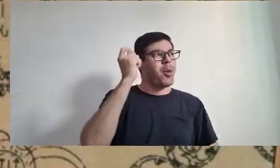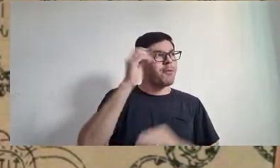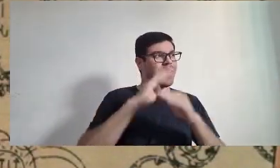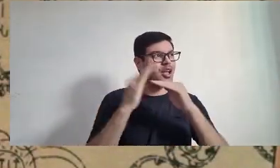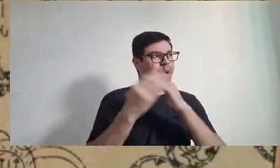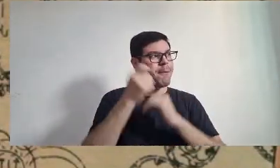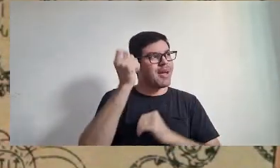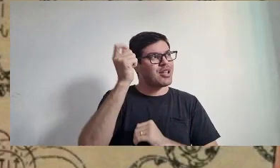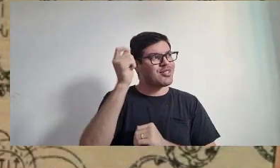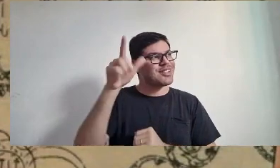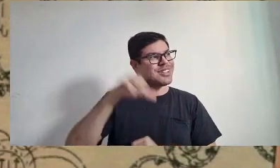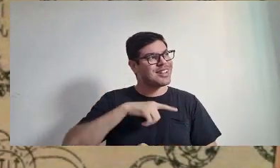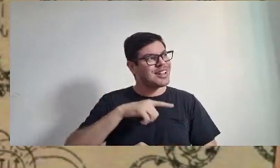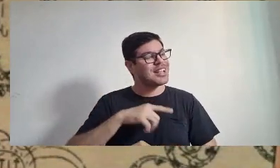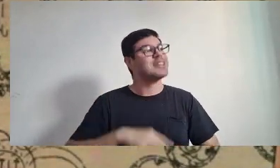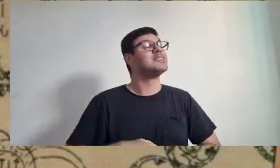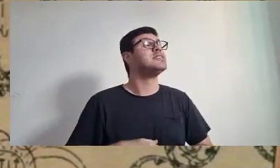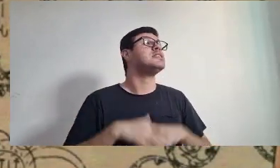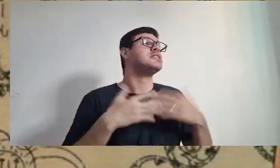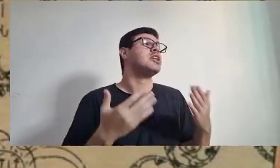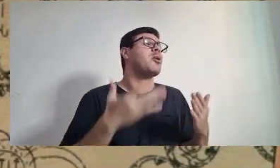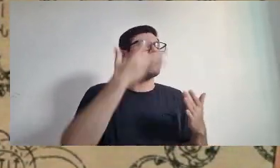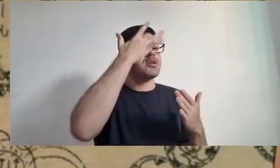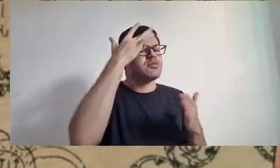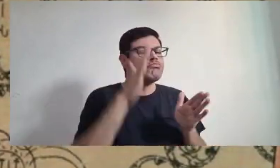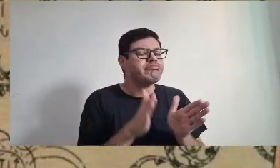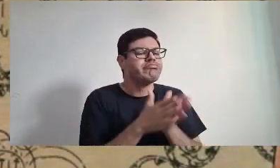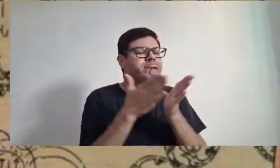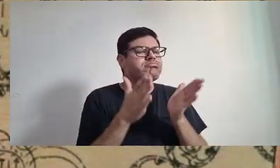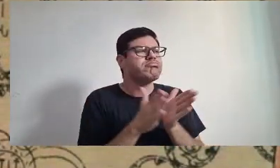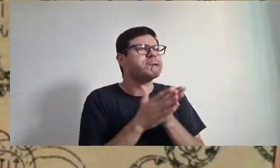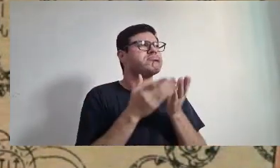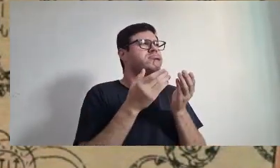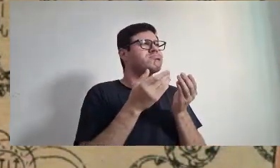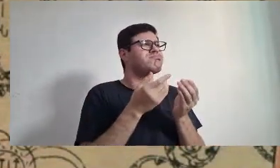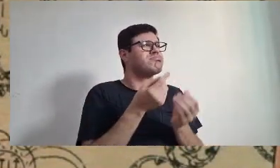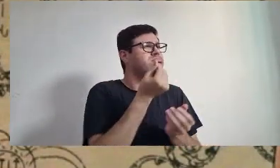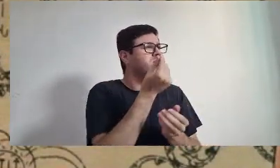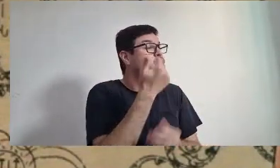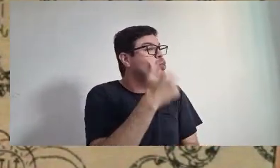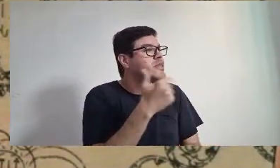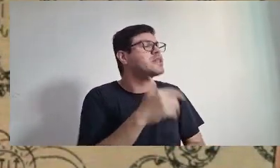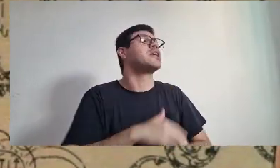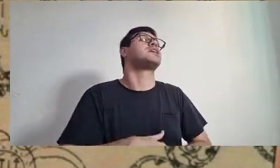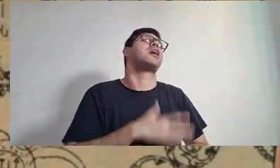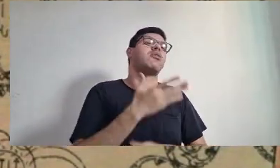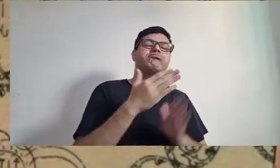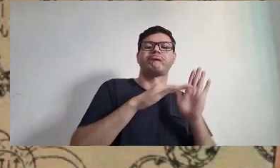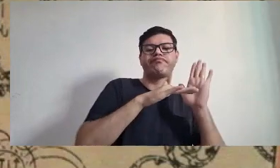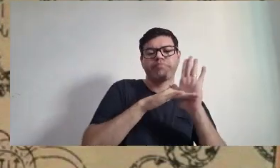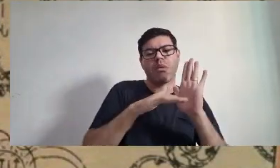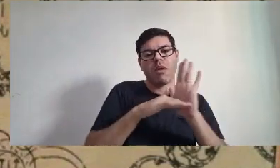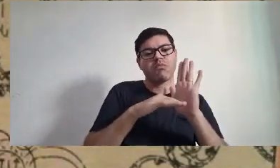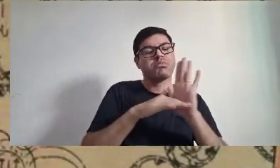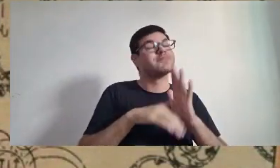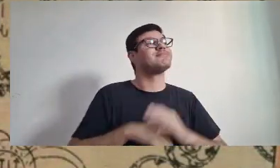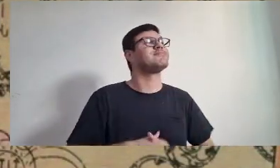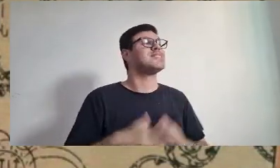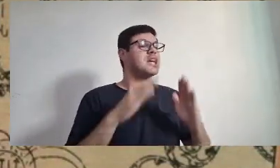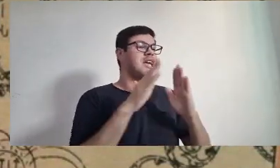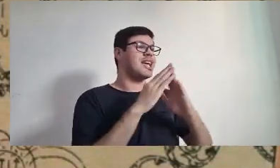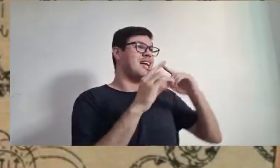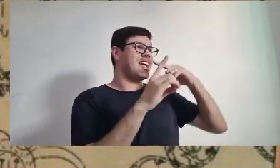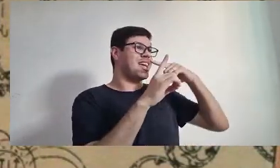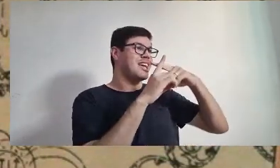já estive lá, viu? os pobres, os necessitados, não são desamparados. Eu sempre falo no púlpito que igreja não